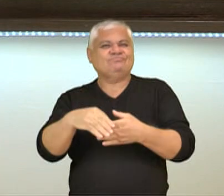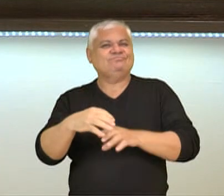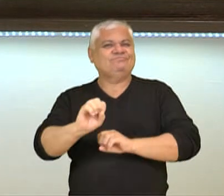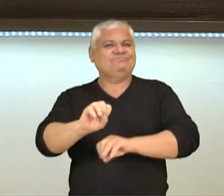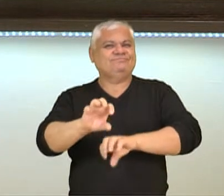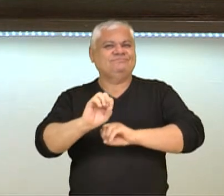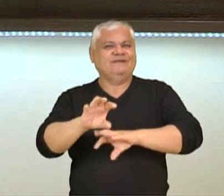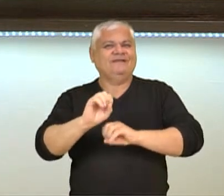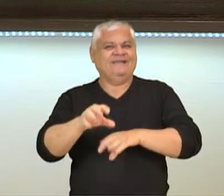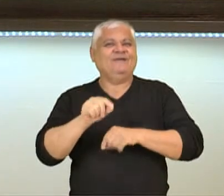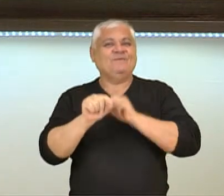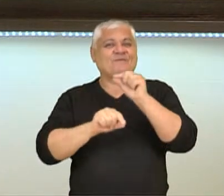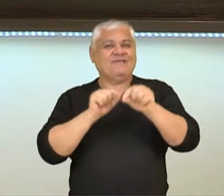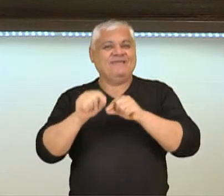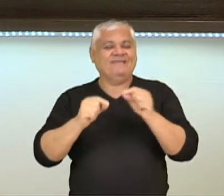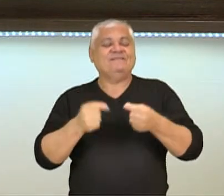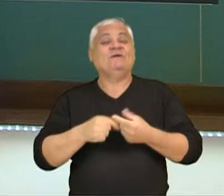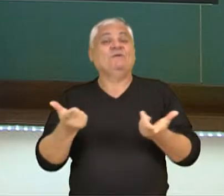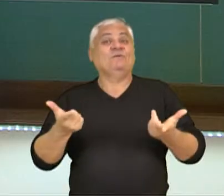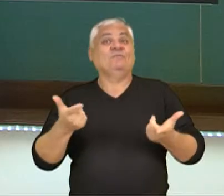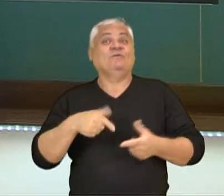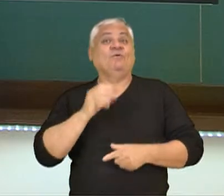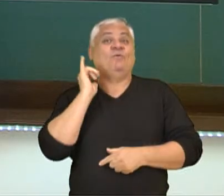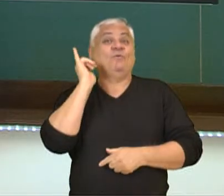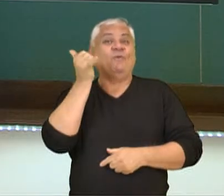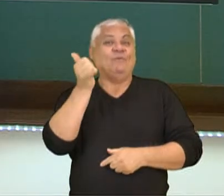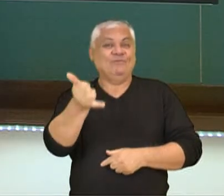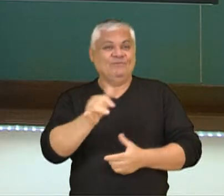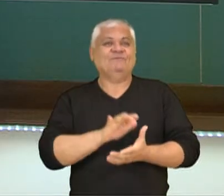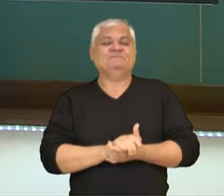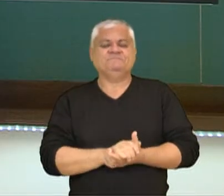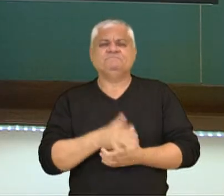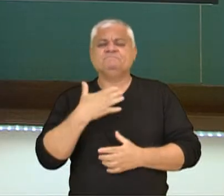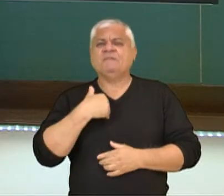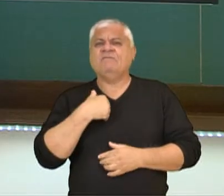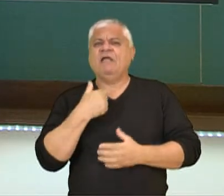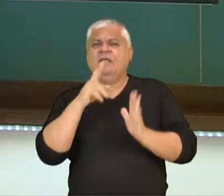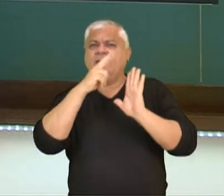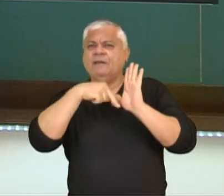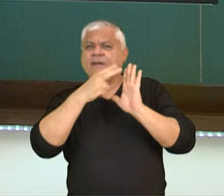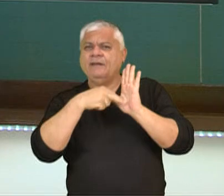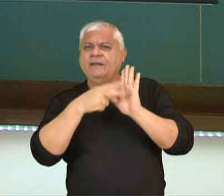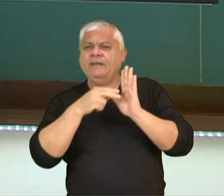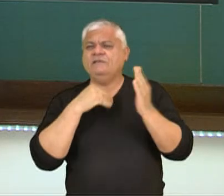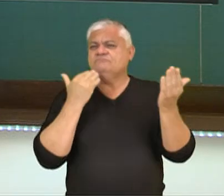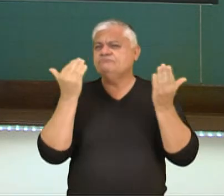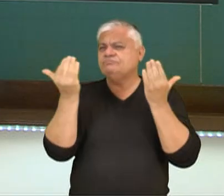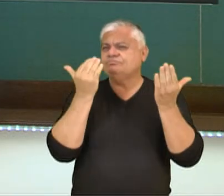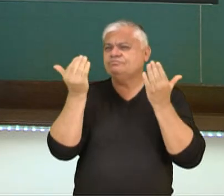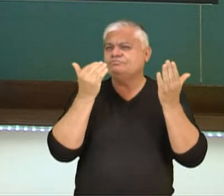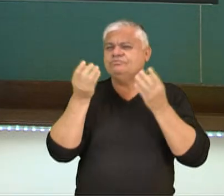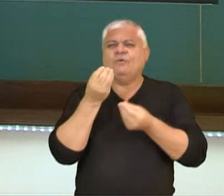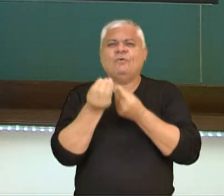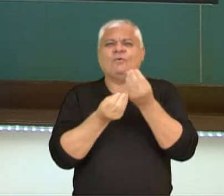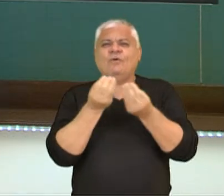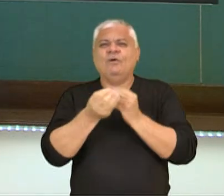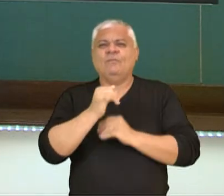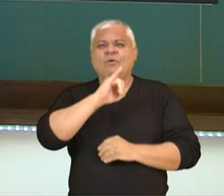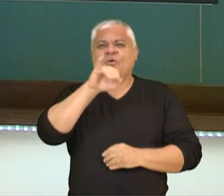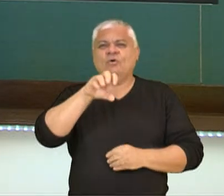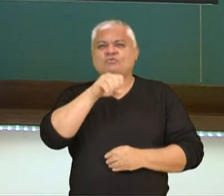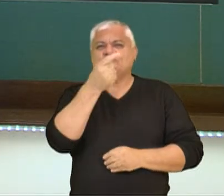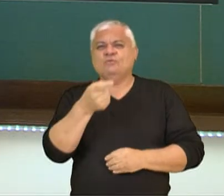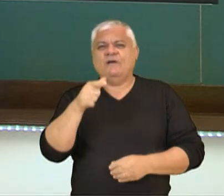barca que vai navegar sobre as águas do conto. A gente vai ler e analisar o conto Desenredo, de João